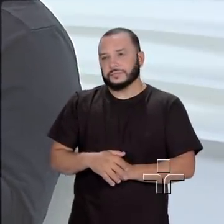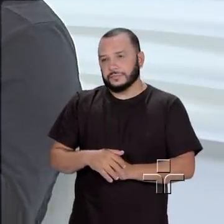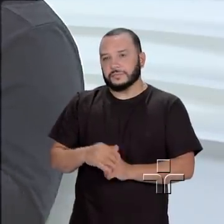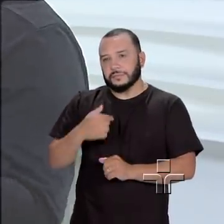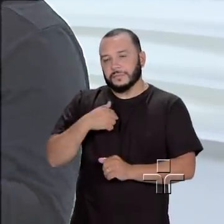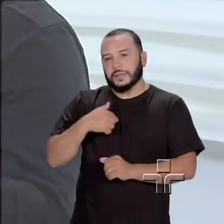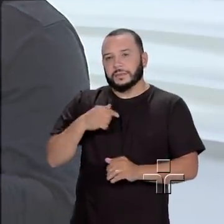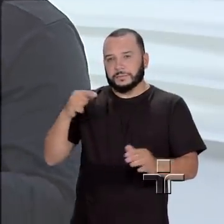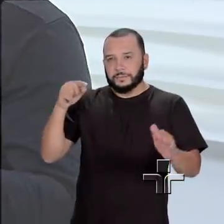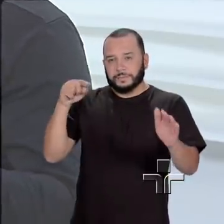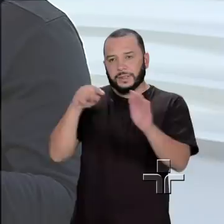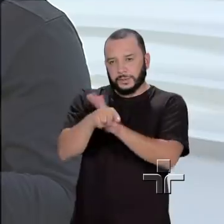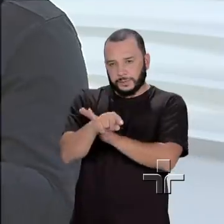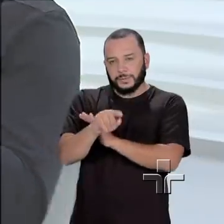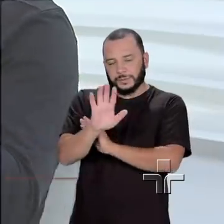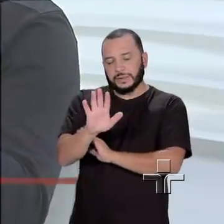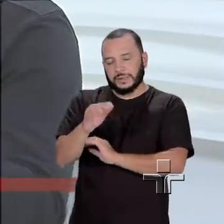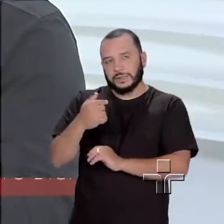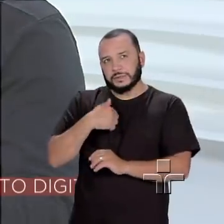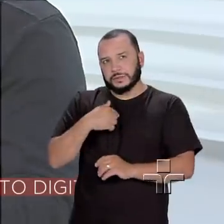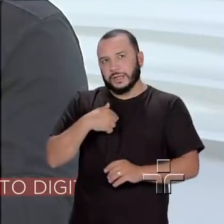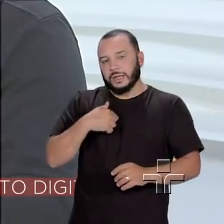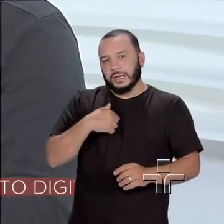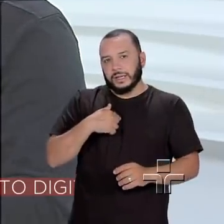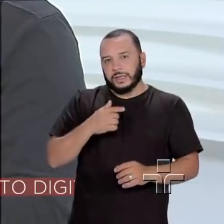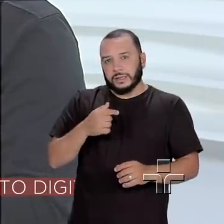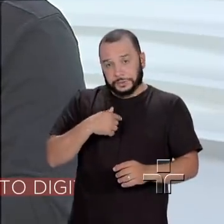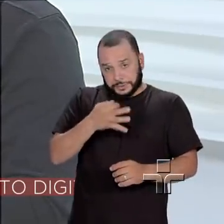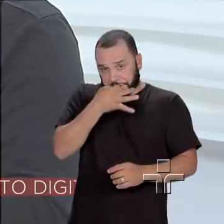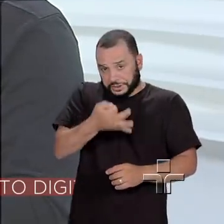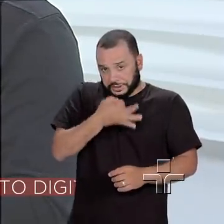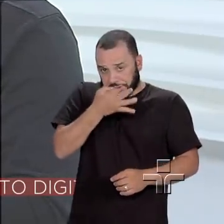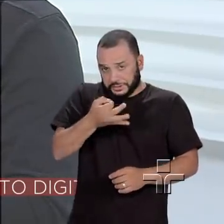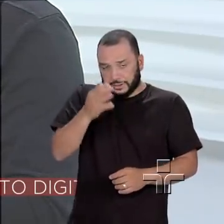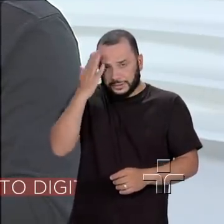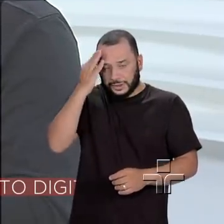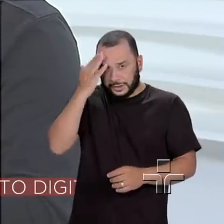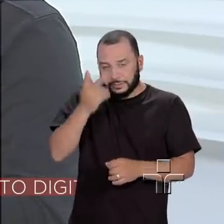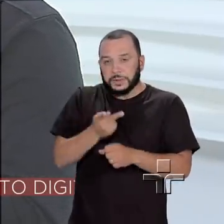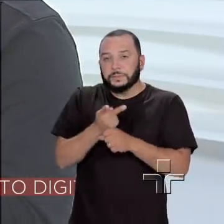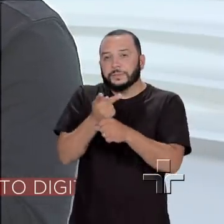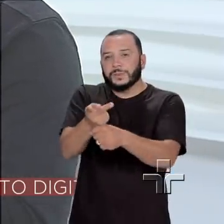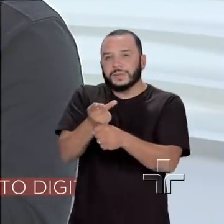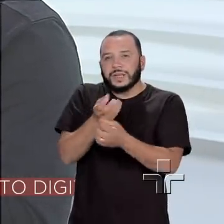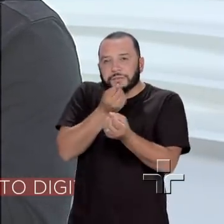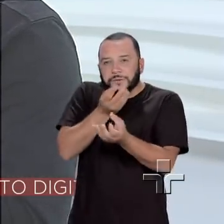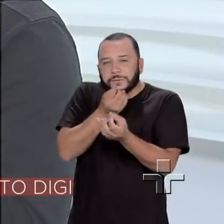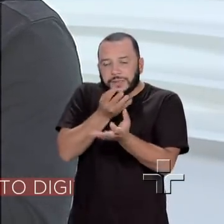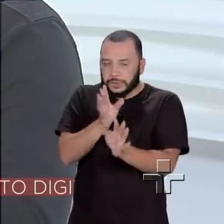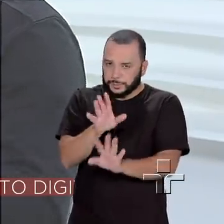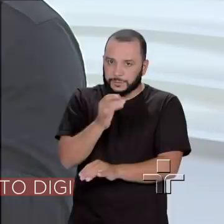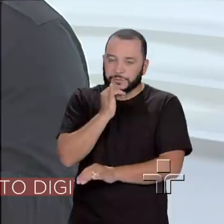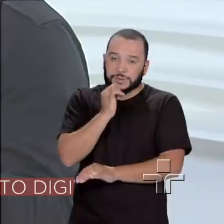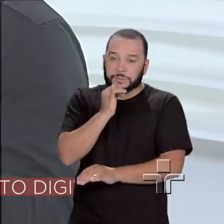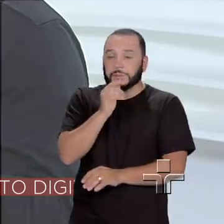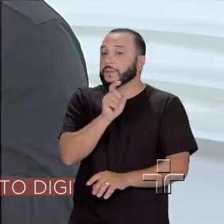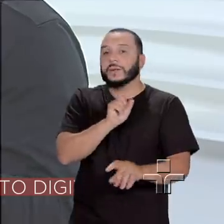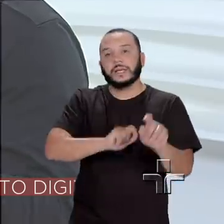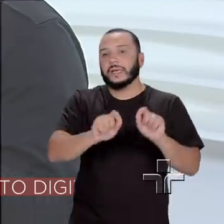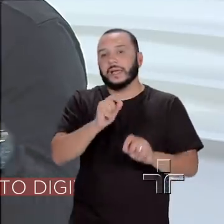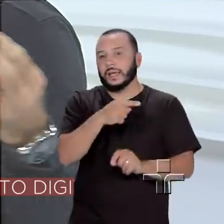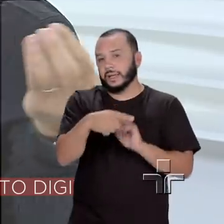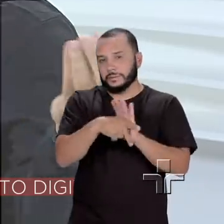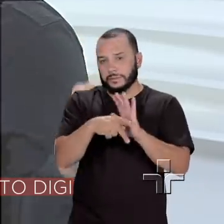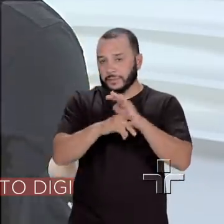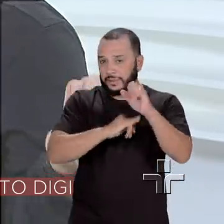chave para a gente entender como é que, por exemplo, busca, que você mencionou, funciona, né? O que é a internet? A internet é